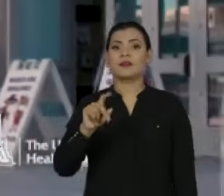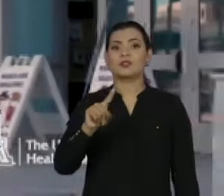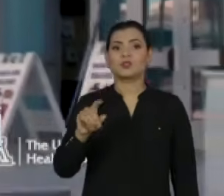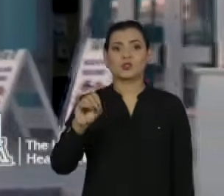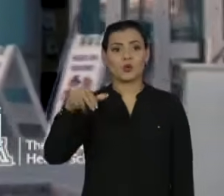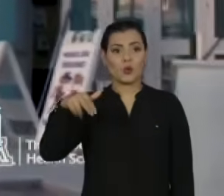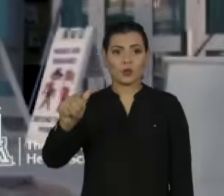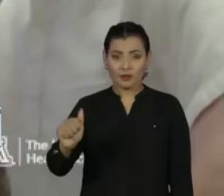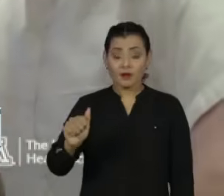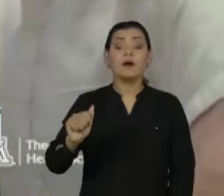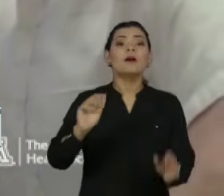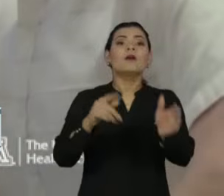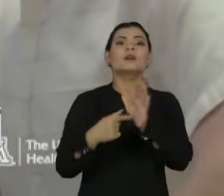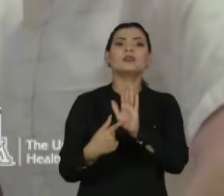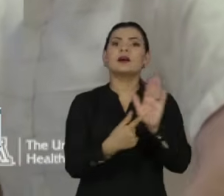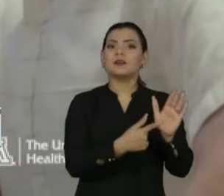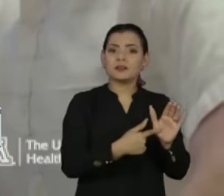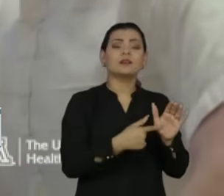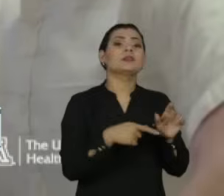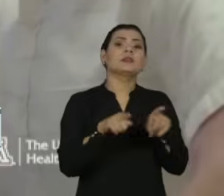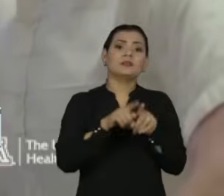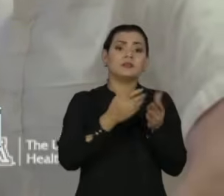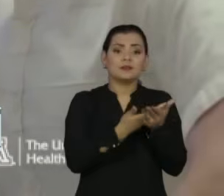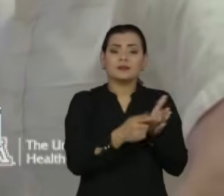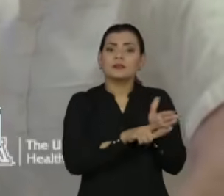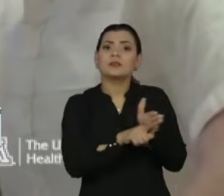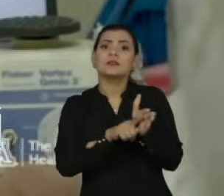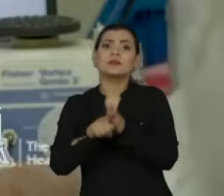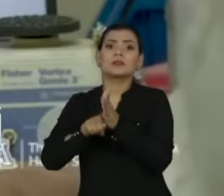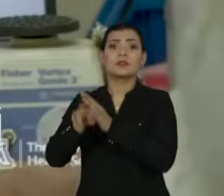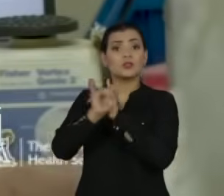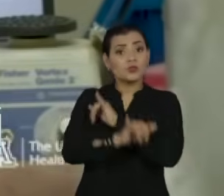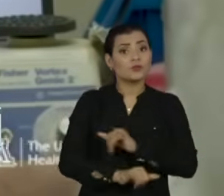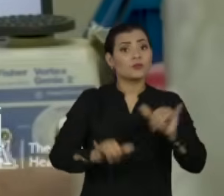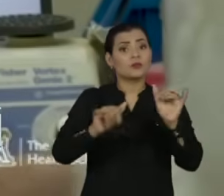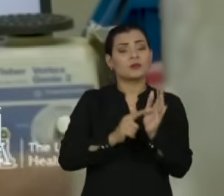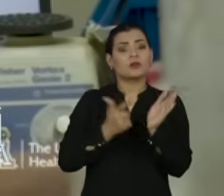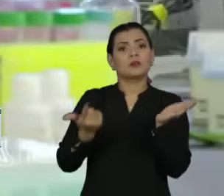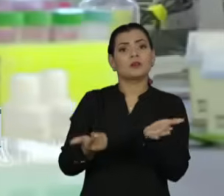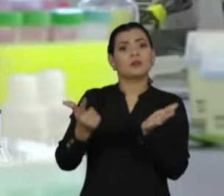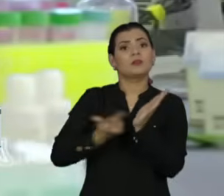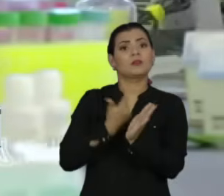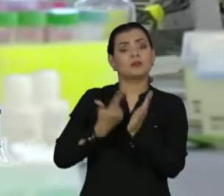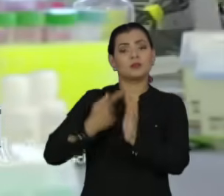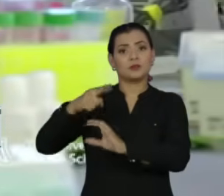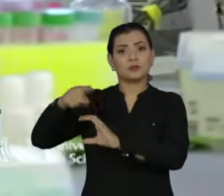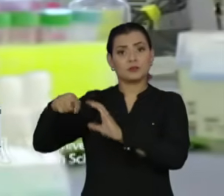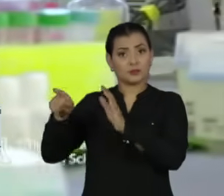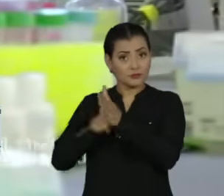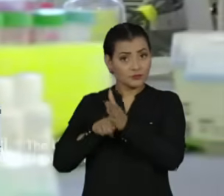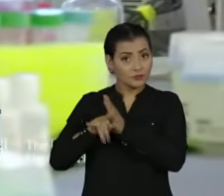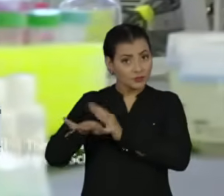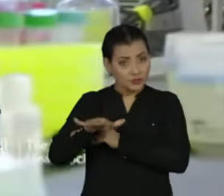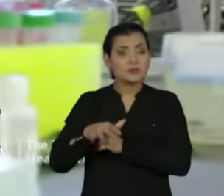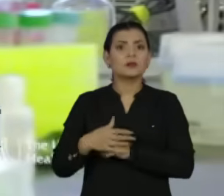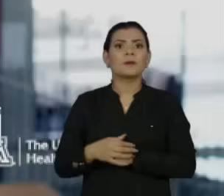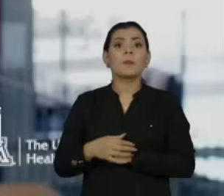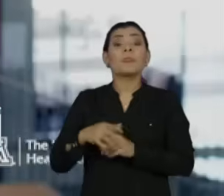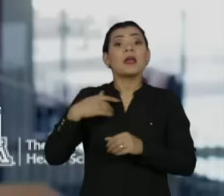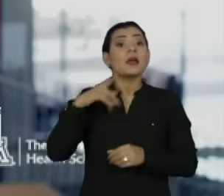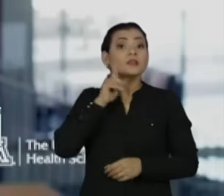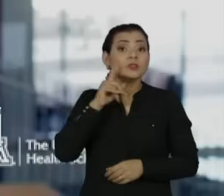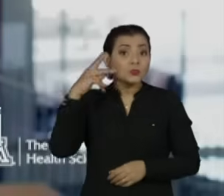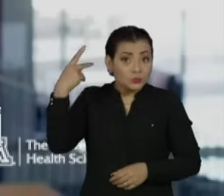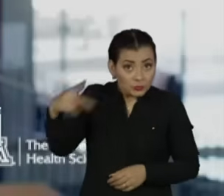considerado um dos maiores já feitos e deve ser divulgado pela revista científica Immunity. Os cientistas